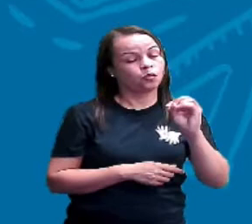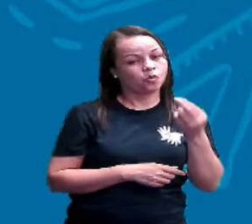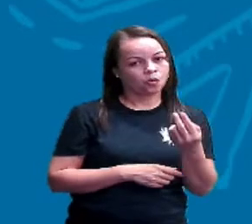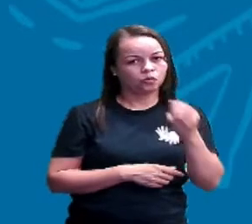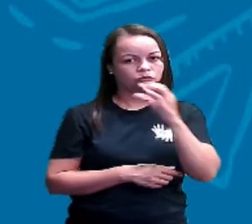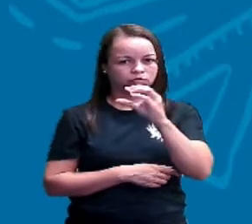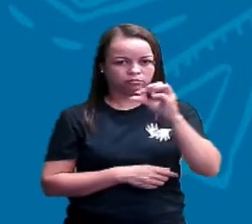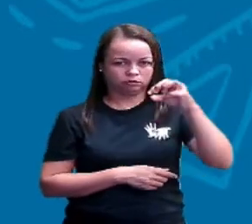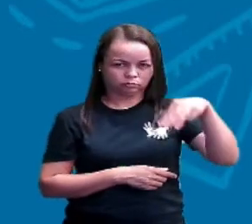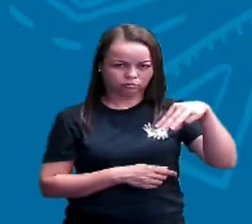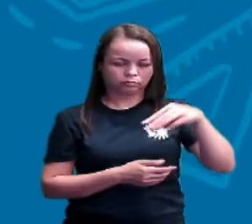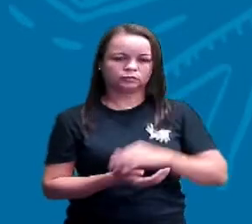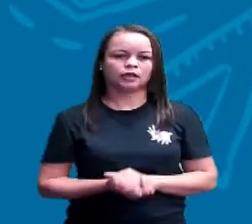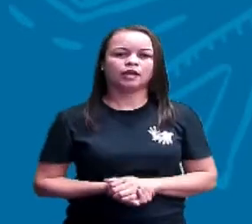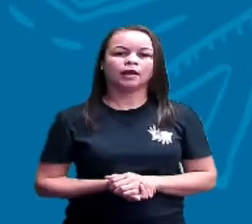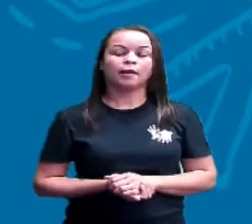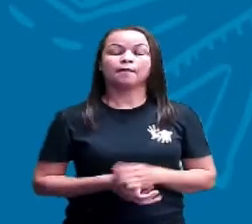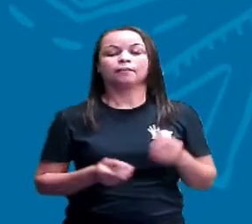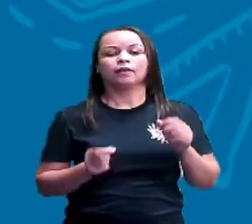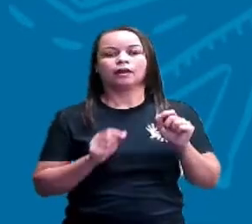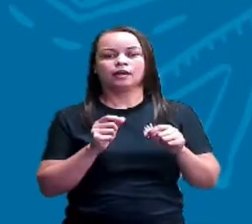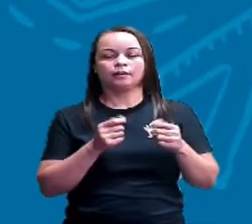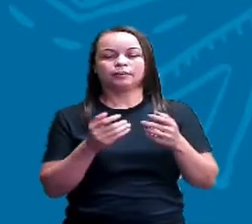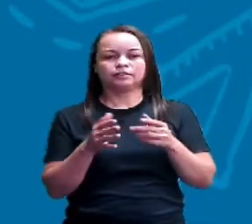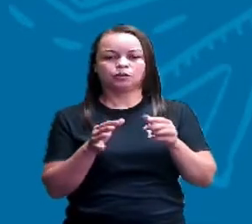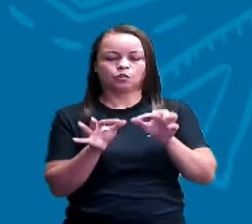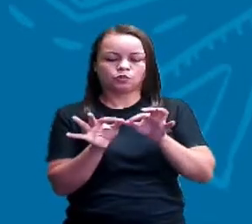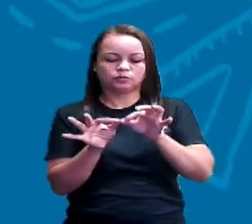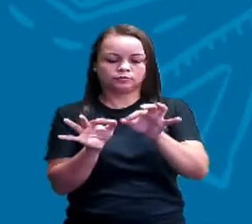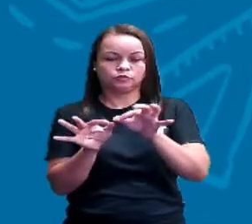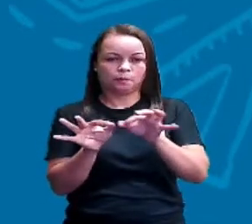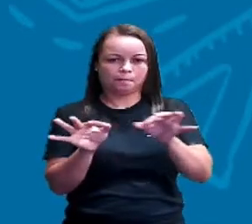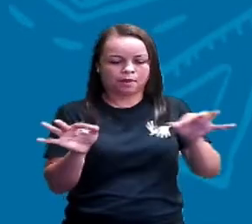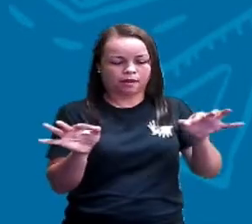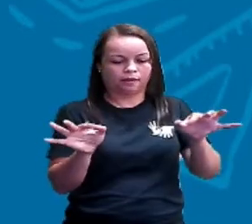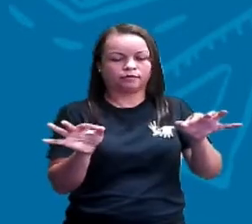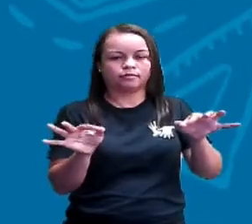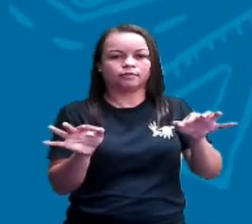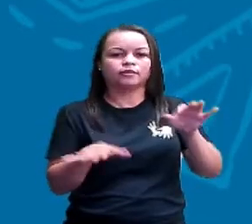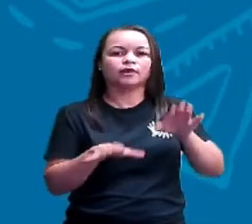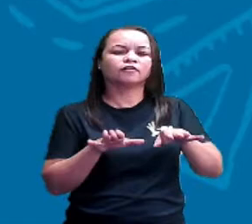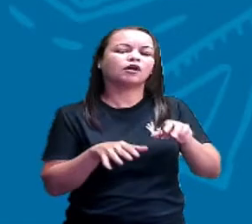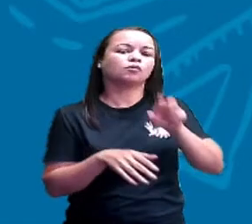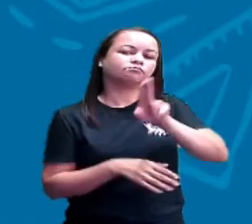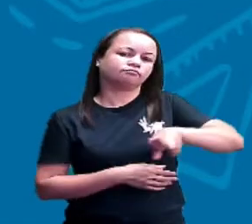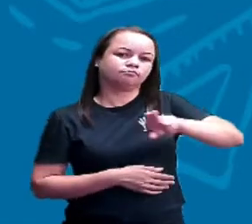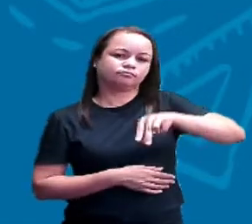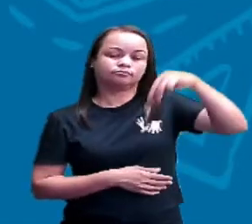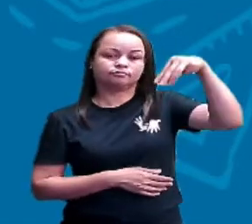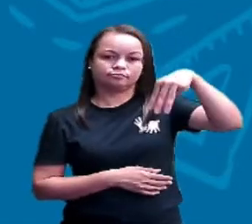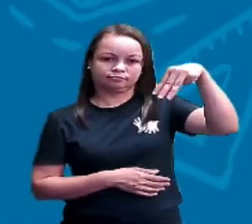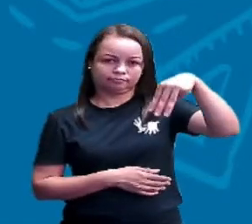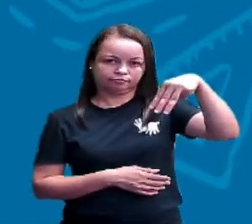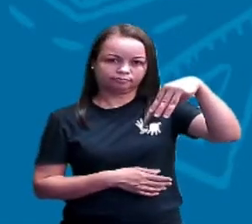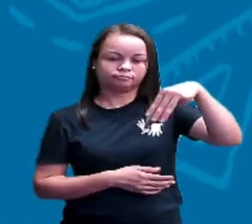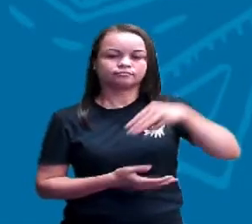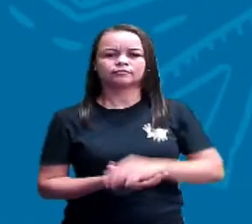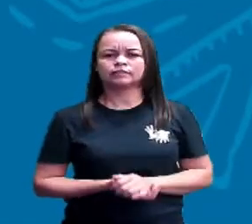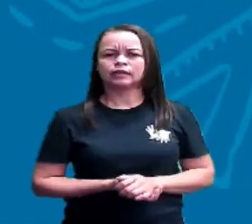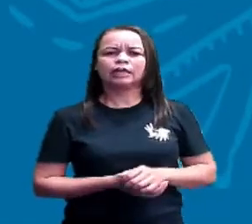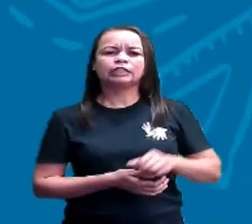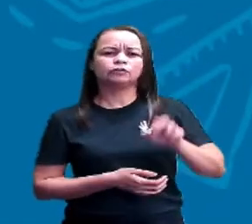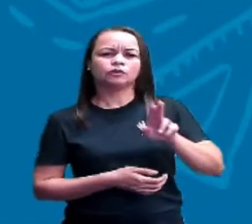centímetro. Para medir coisas médias, né, a gente vai usar o metro. E não acaba aí,